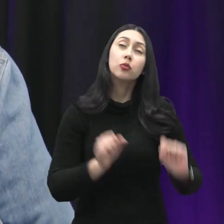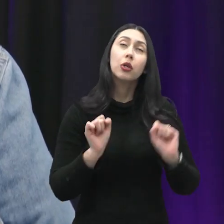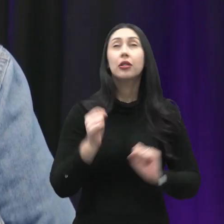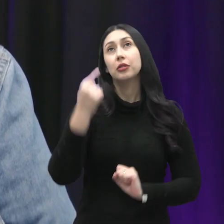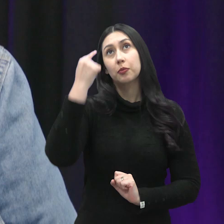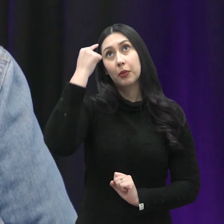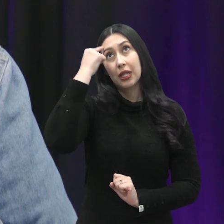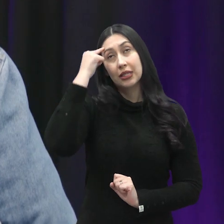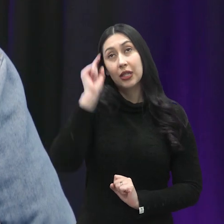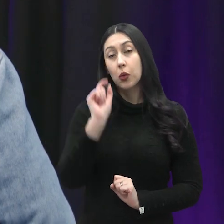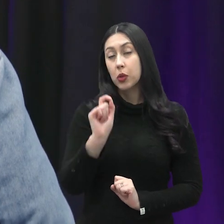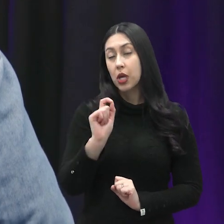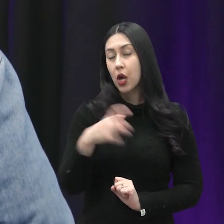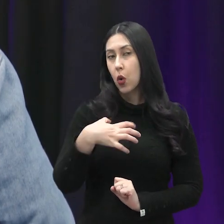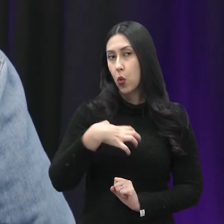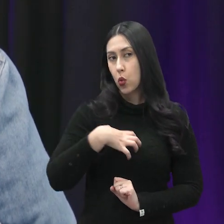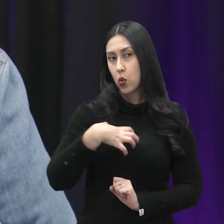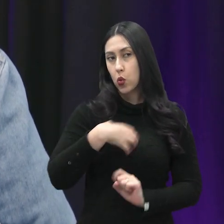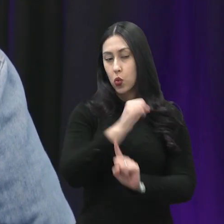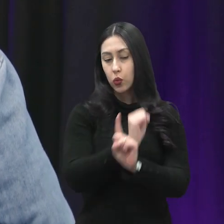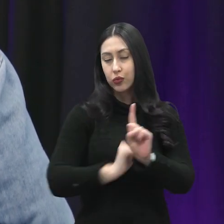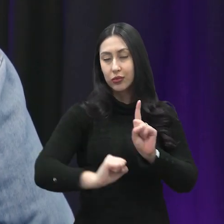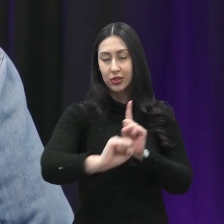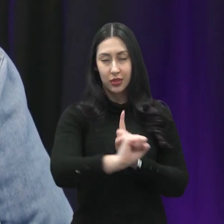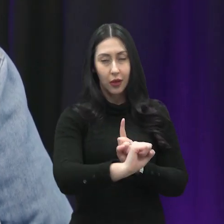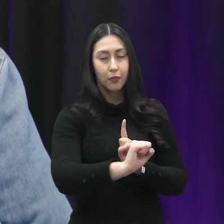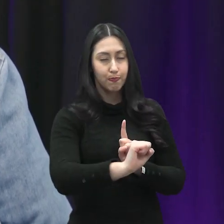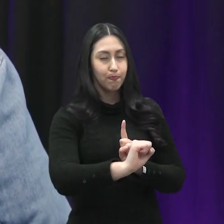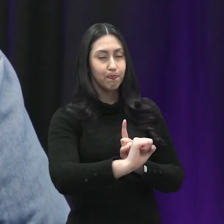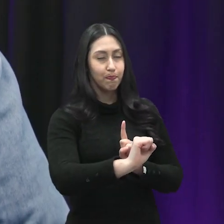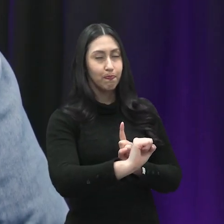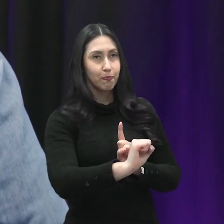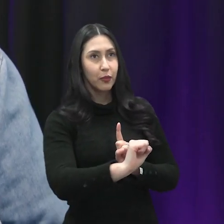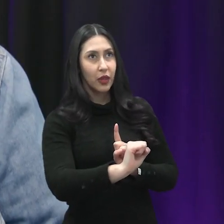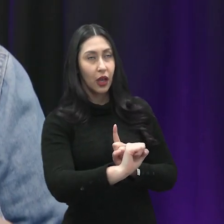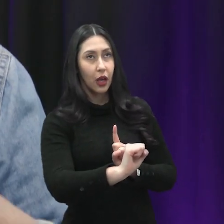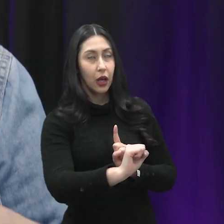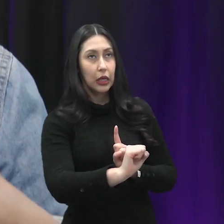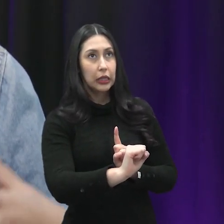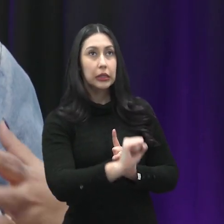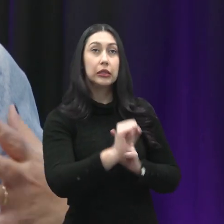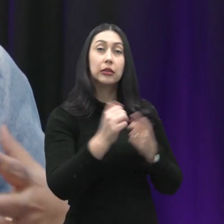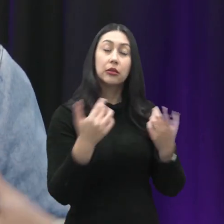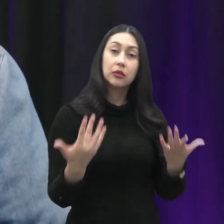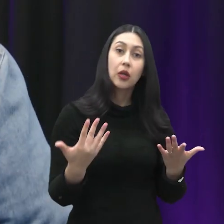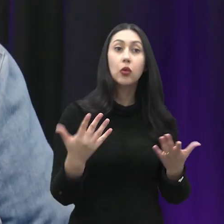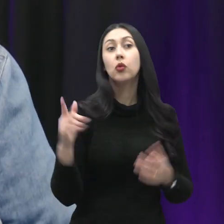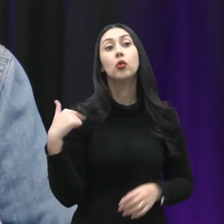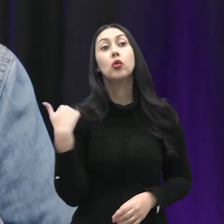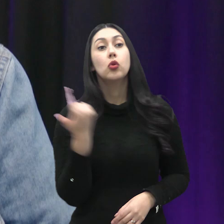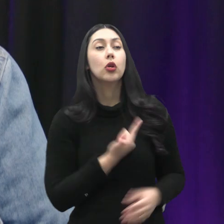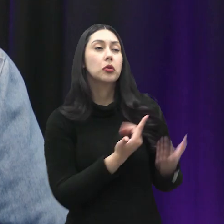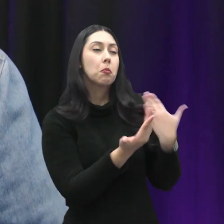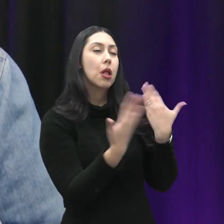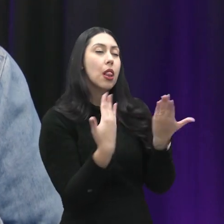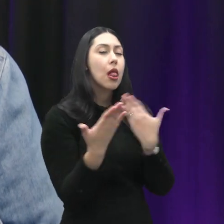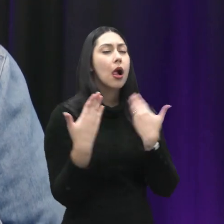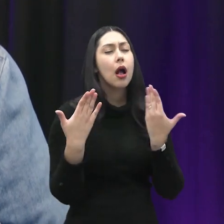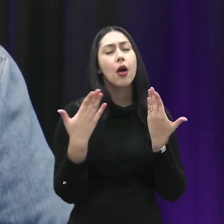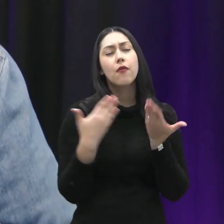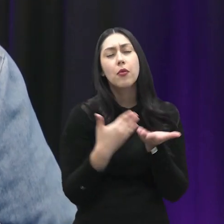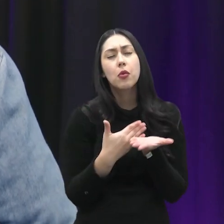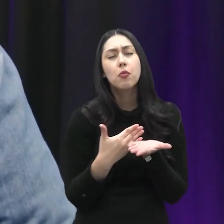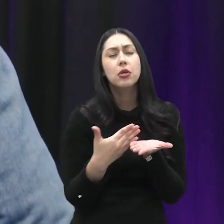conta que isso é um sintoma social, né? E a gente vai, assim, né, de acordo com o que a gente for conversando,